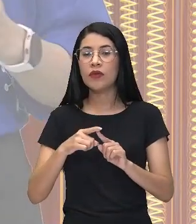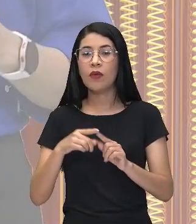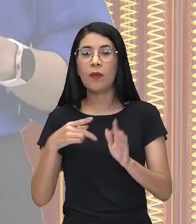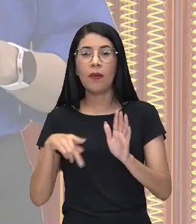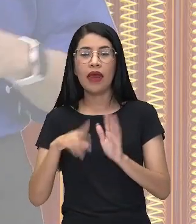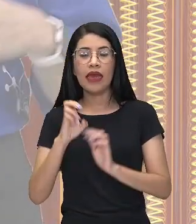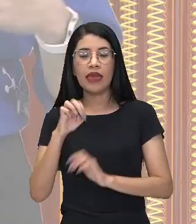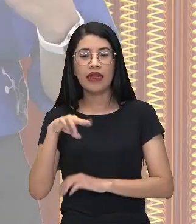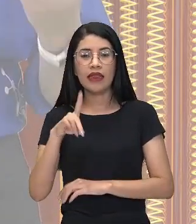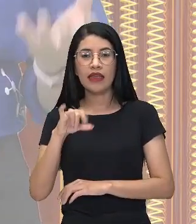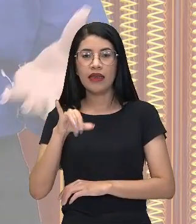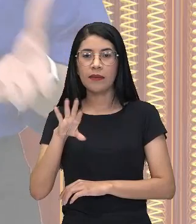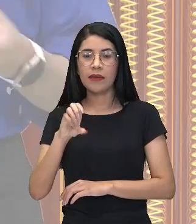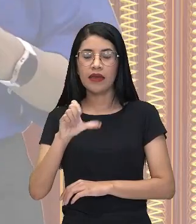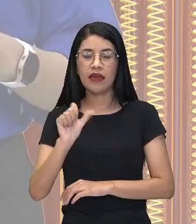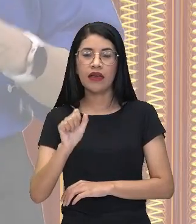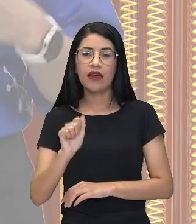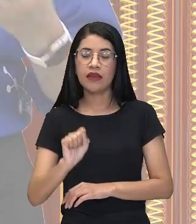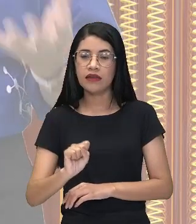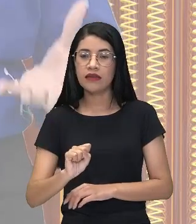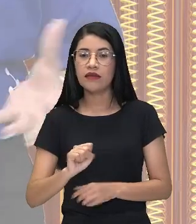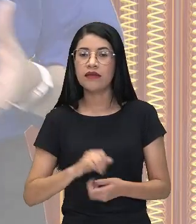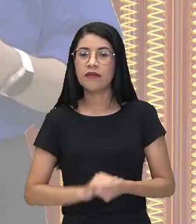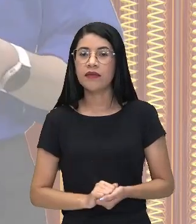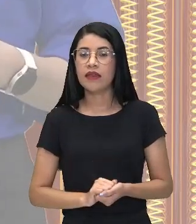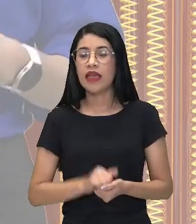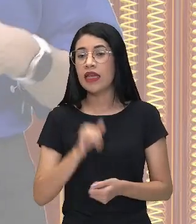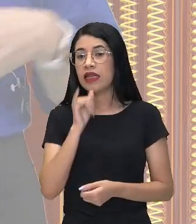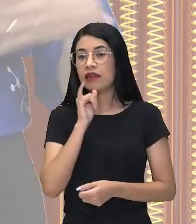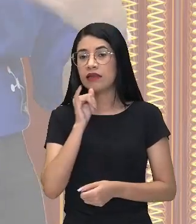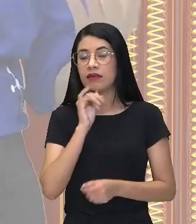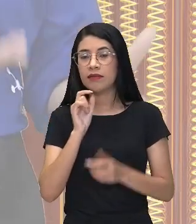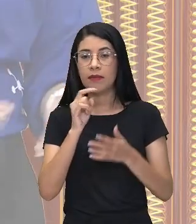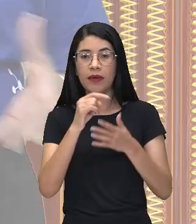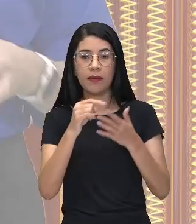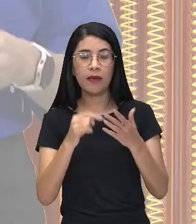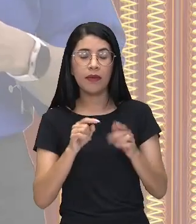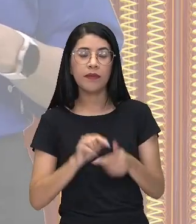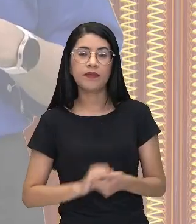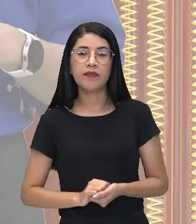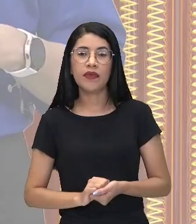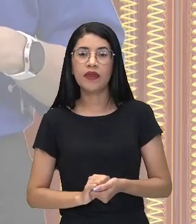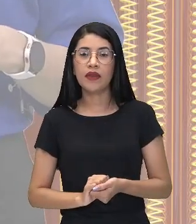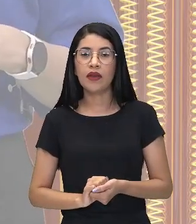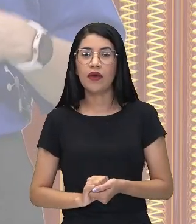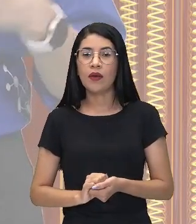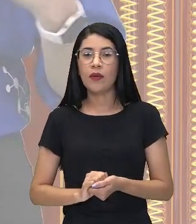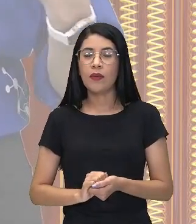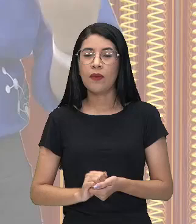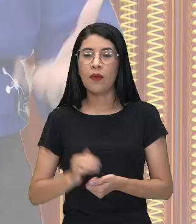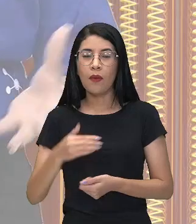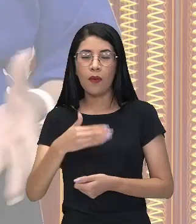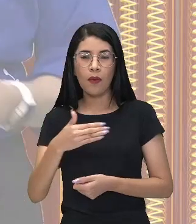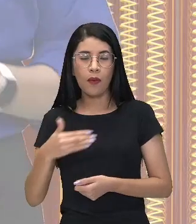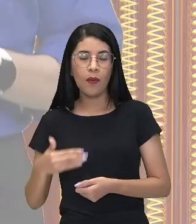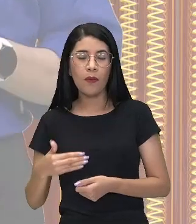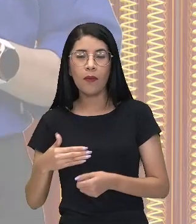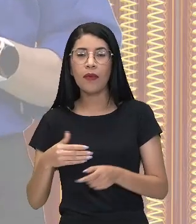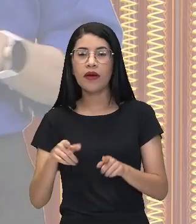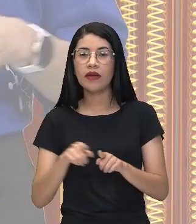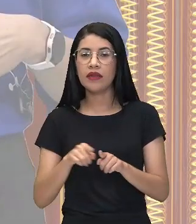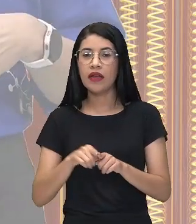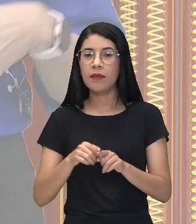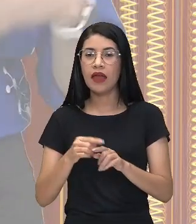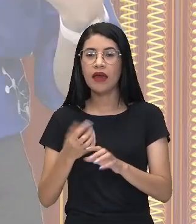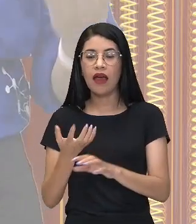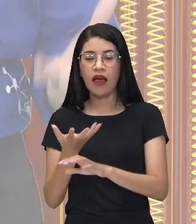endêmicas, certo? E aí a gente pode citar como exemplo o peixe-boi da Amazônia, a vitória